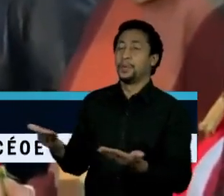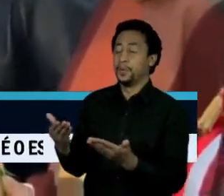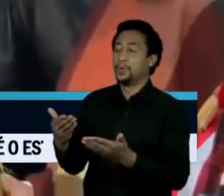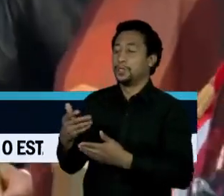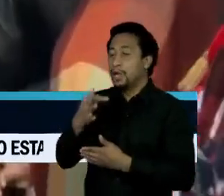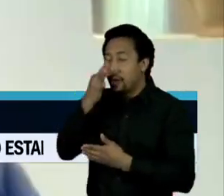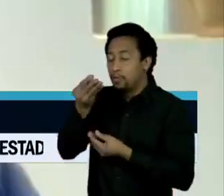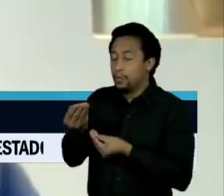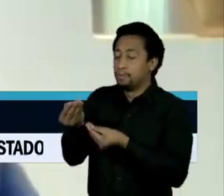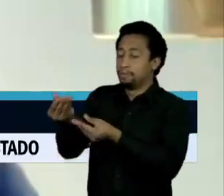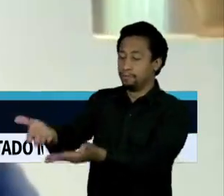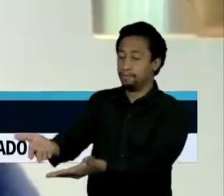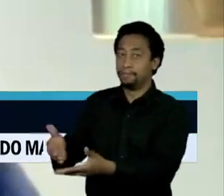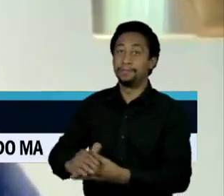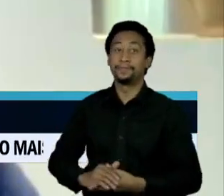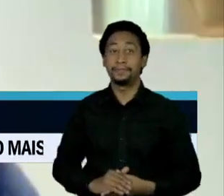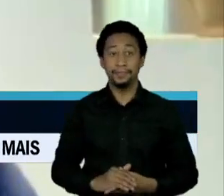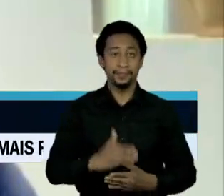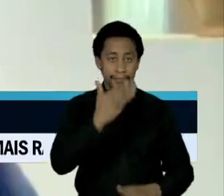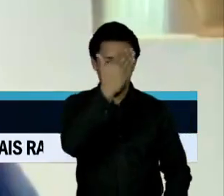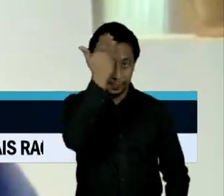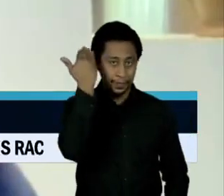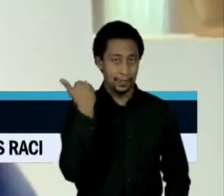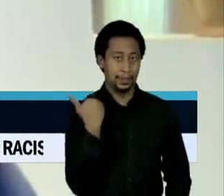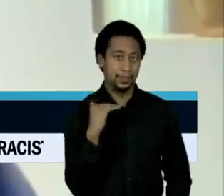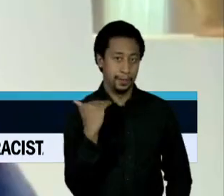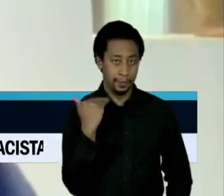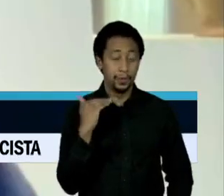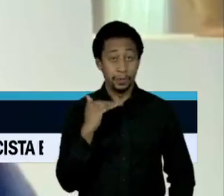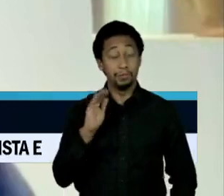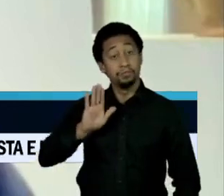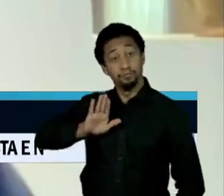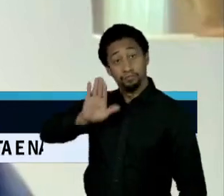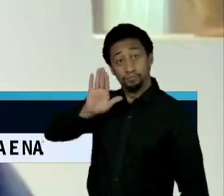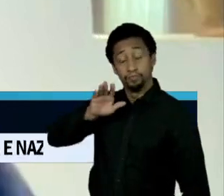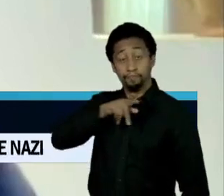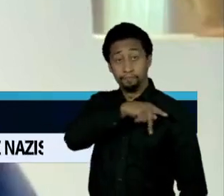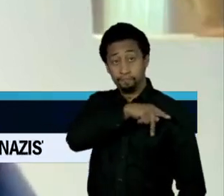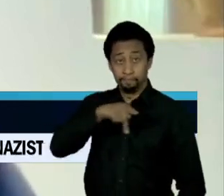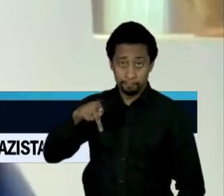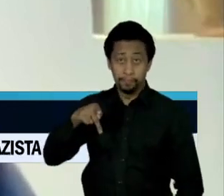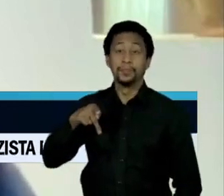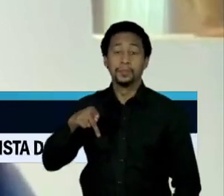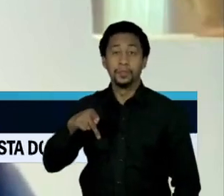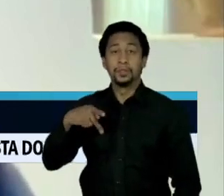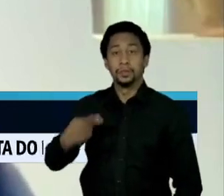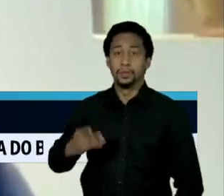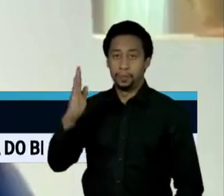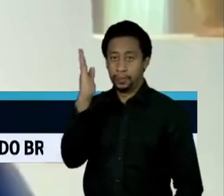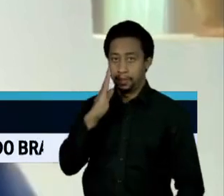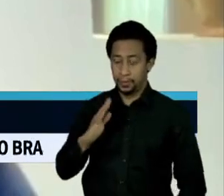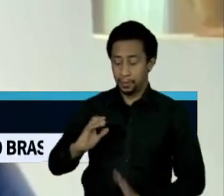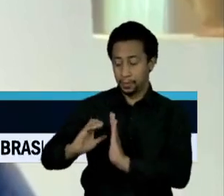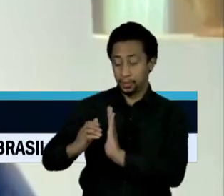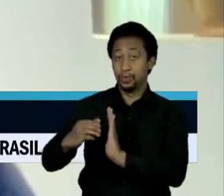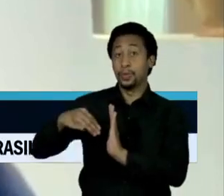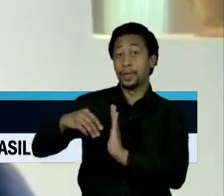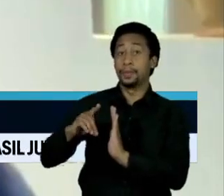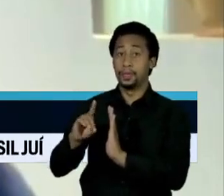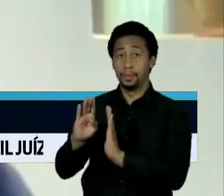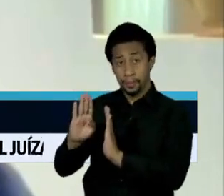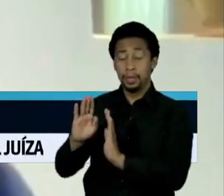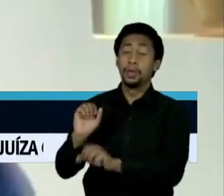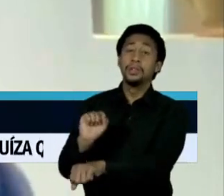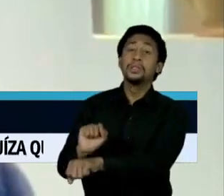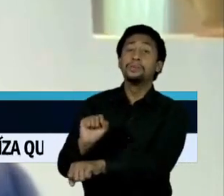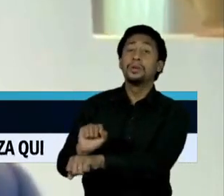flores que depositamos. Simone Tebet, pré-candidata à presidência da República pelo MDB, disse hoje que ainda aguarda a decisão